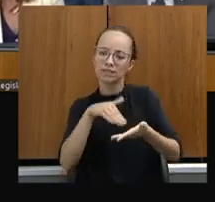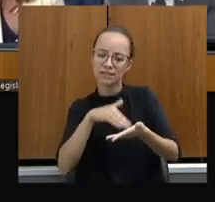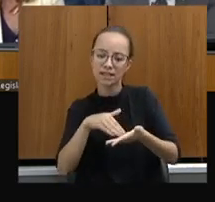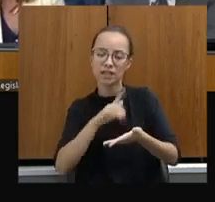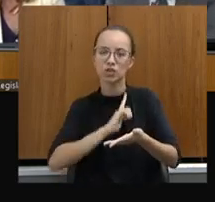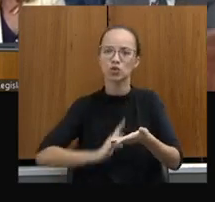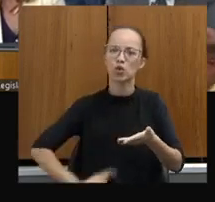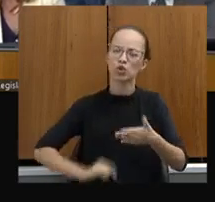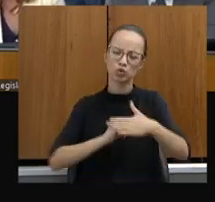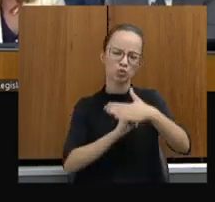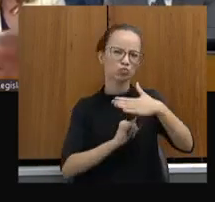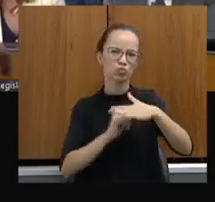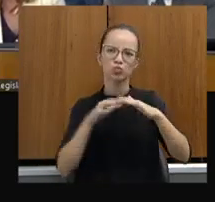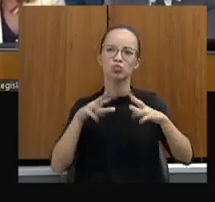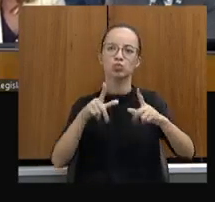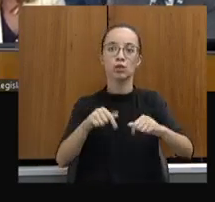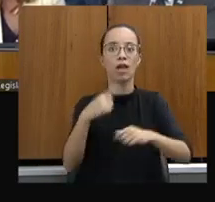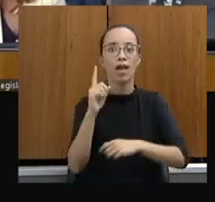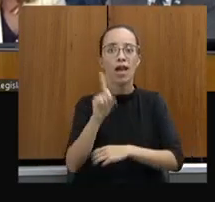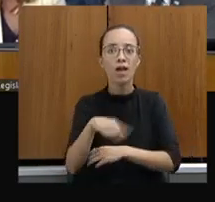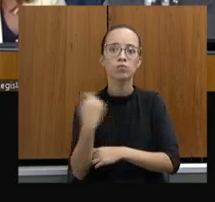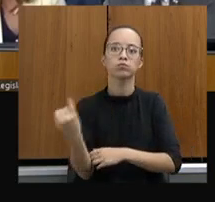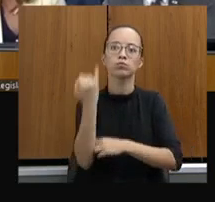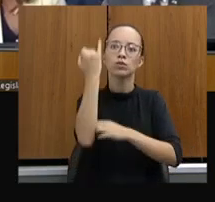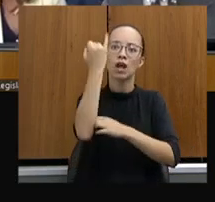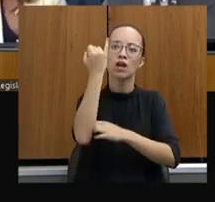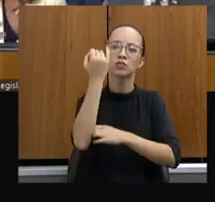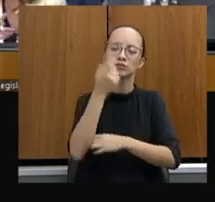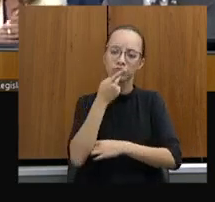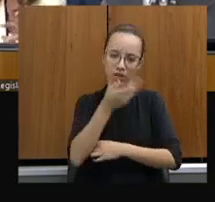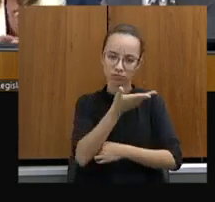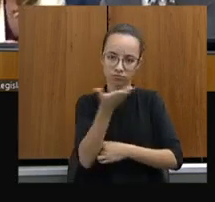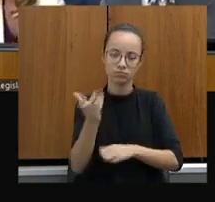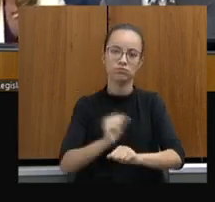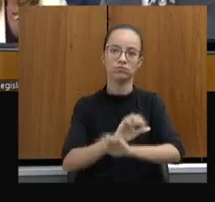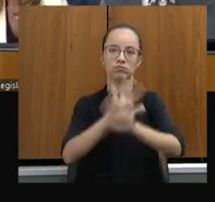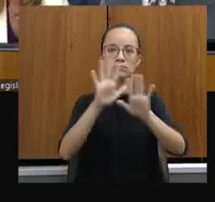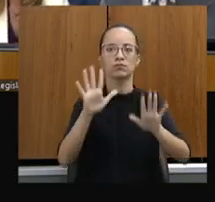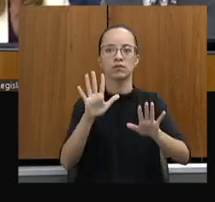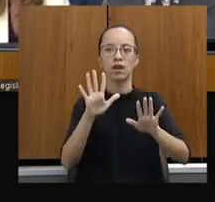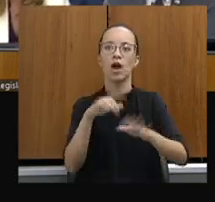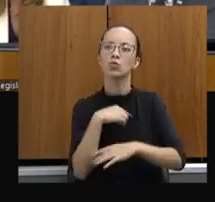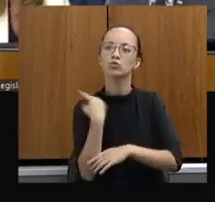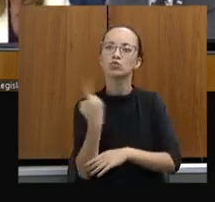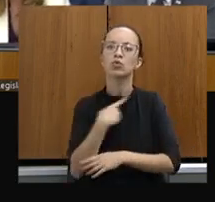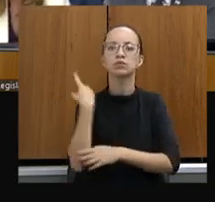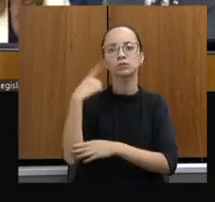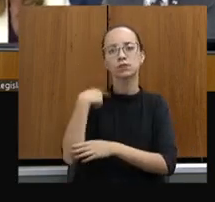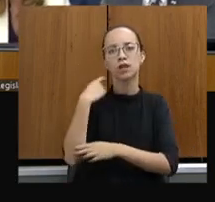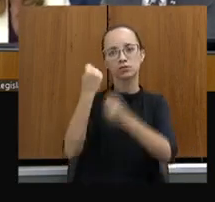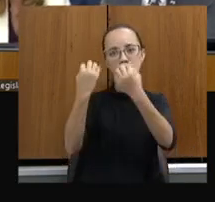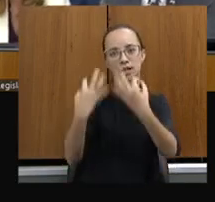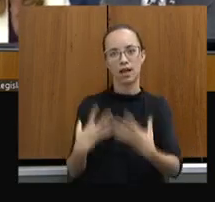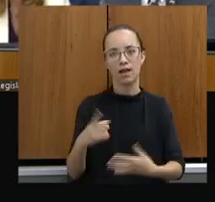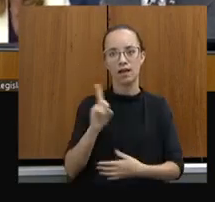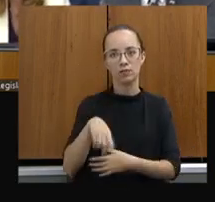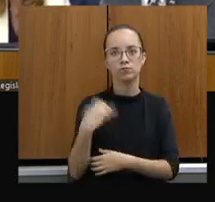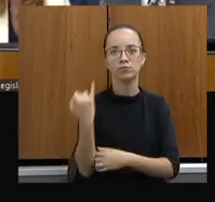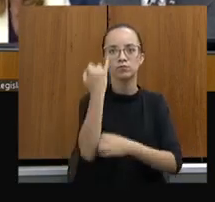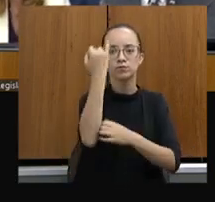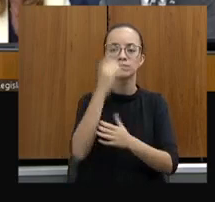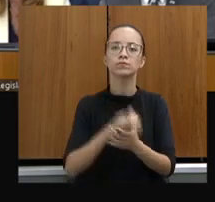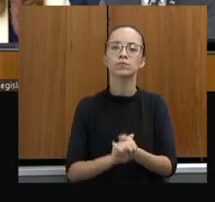os órgãos envolvidos e é importante dar esse esclarecimento aos nossos deputados estaduais de que